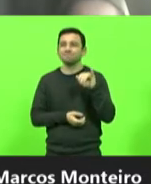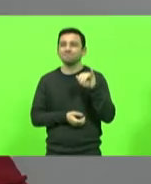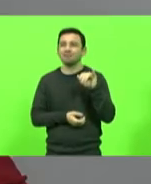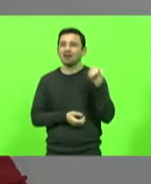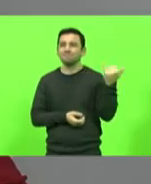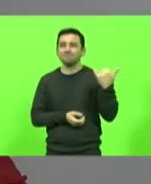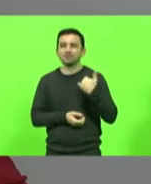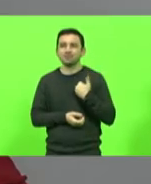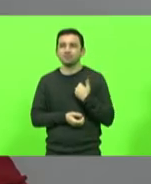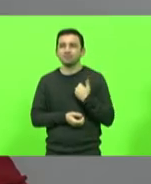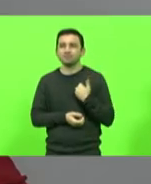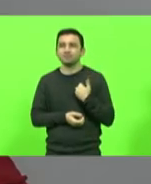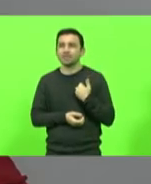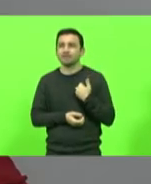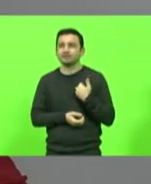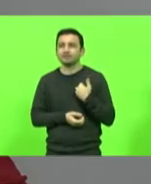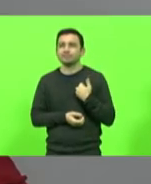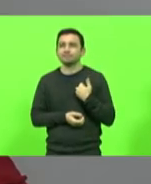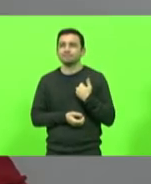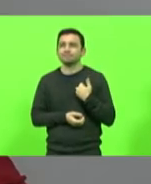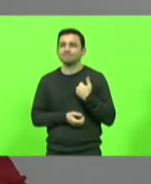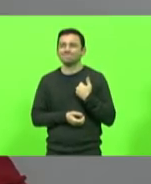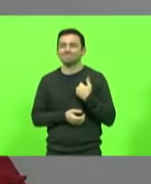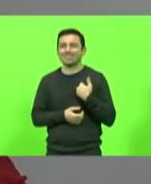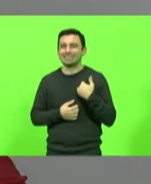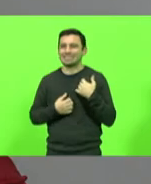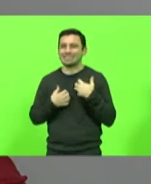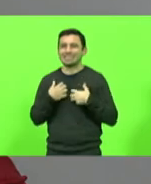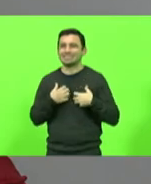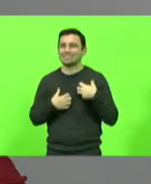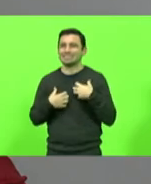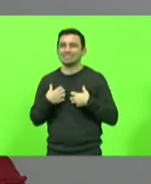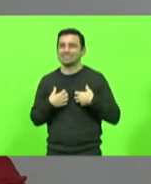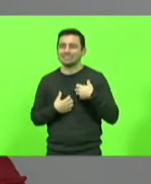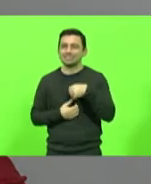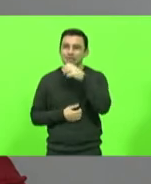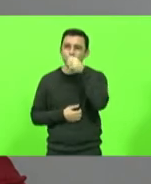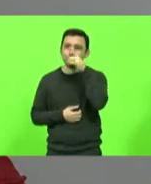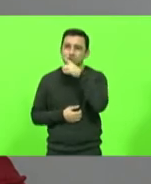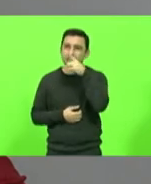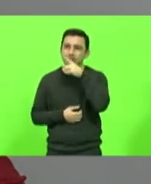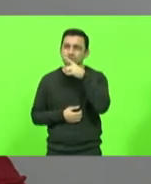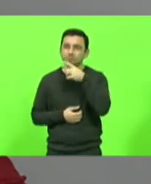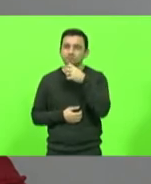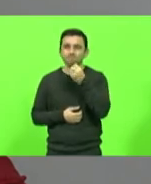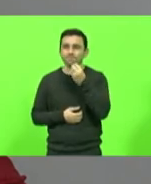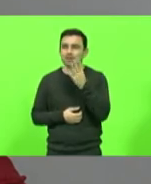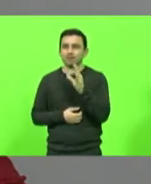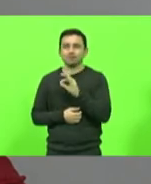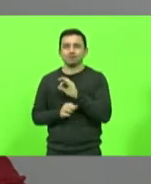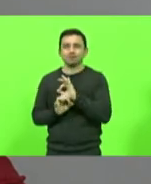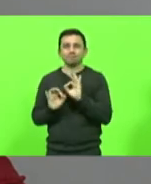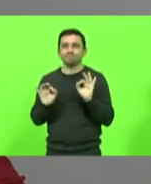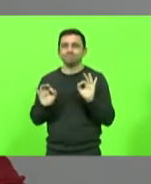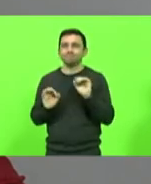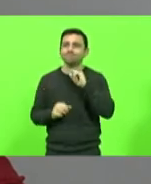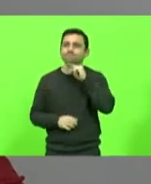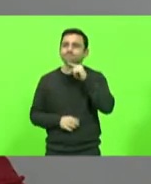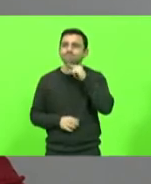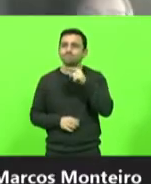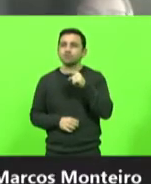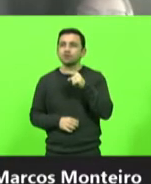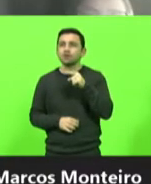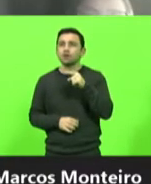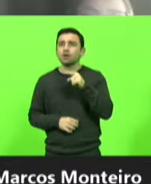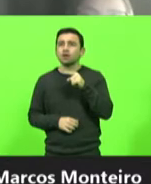extraoficial de que ele não passou bem final de semana. Gostaria de saber aqui da Luciane e do Álvaro se